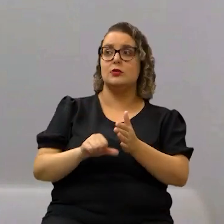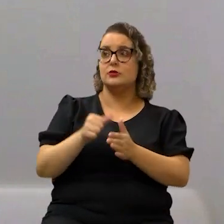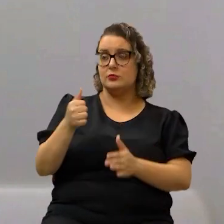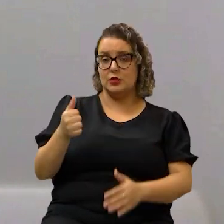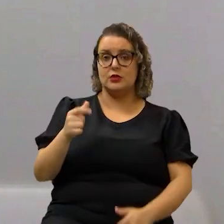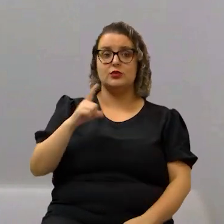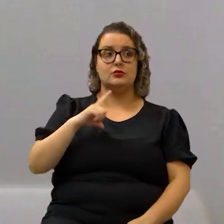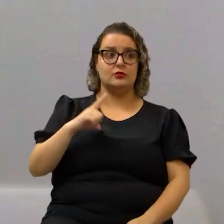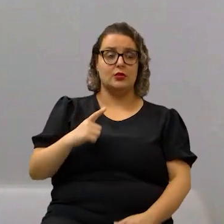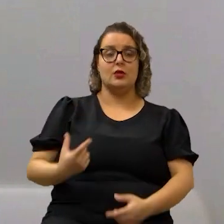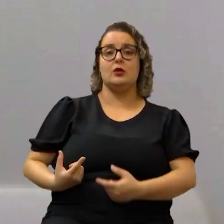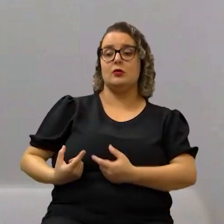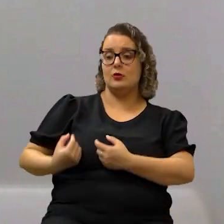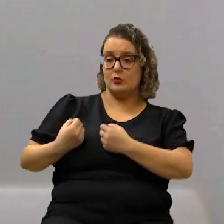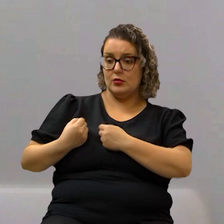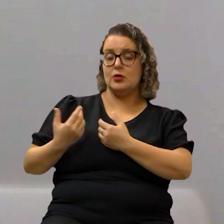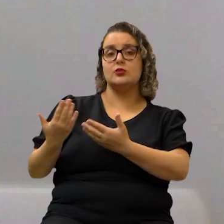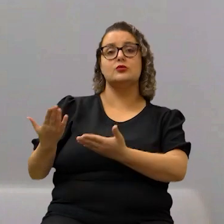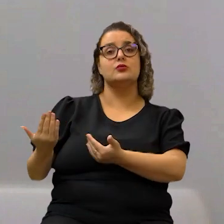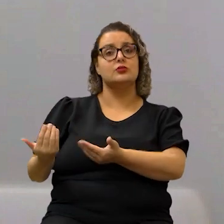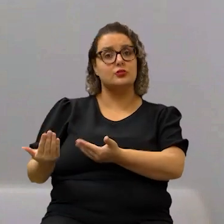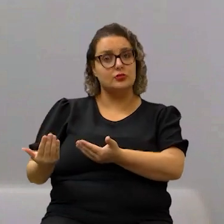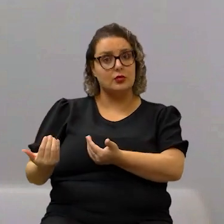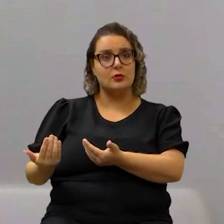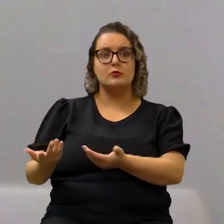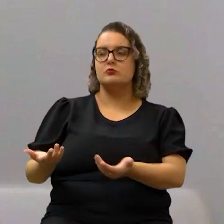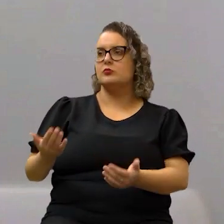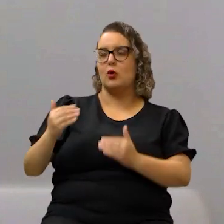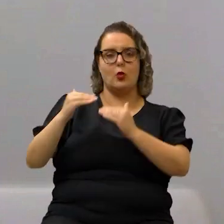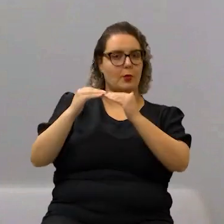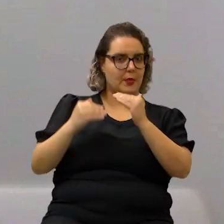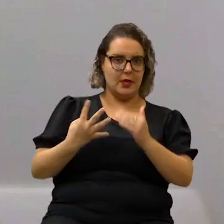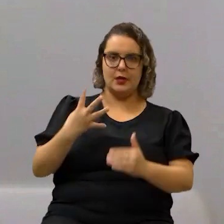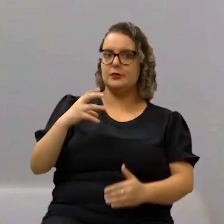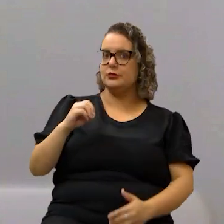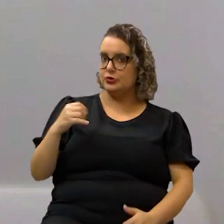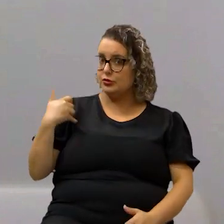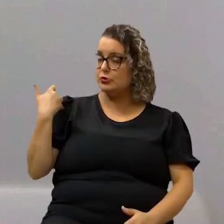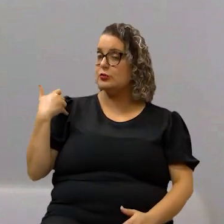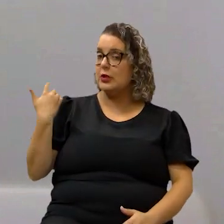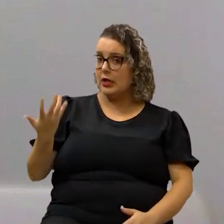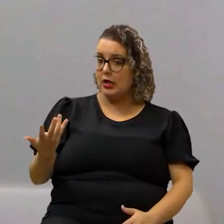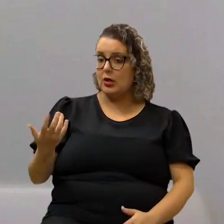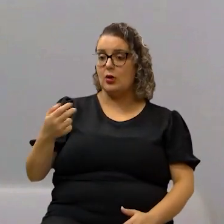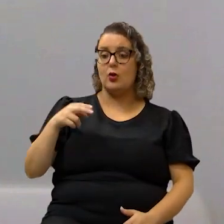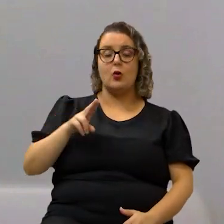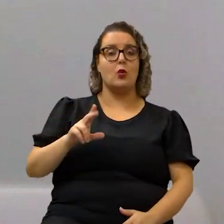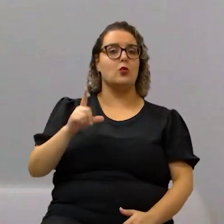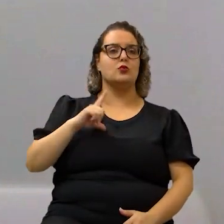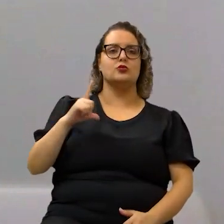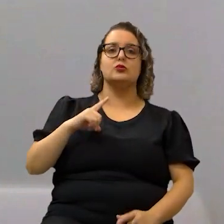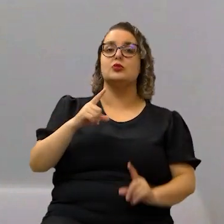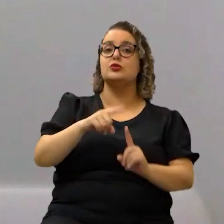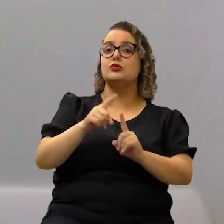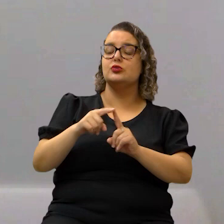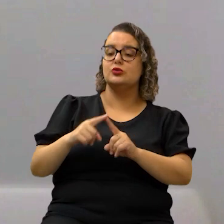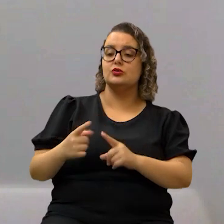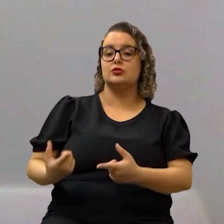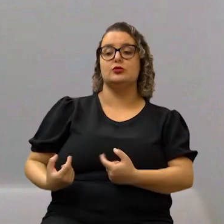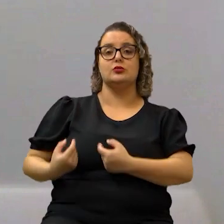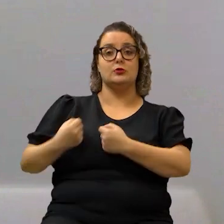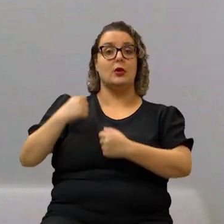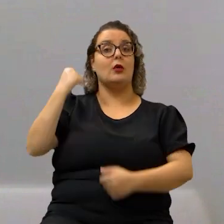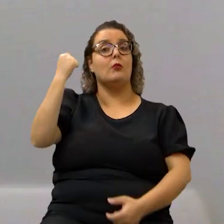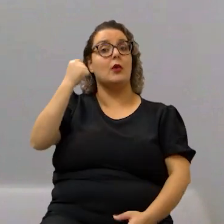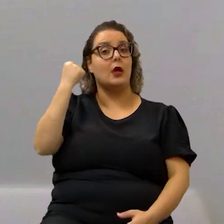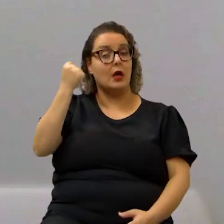de primeiro grau que tiveram câncer de mama muito jovens, jovens eu quero dizer com menos de 40 anos, ou que tiveram tipos de câncer